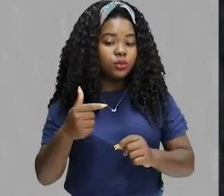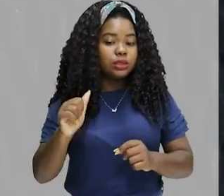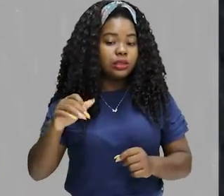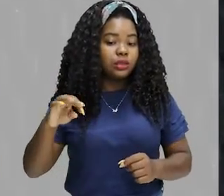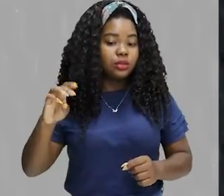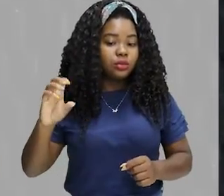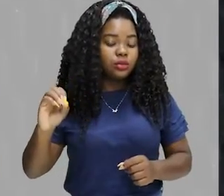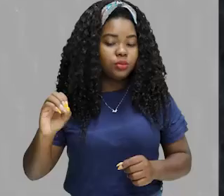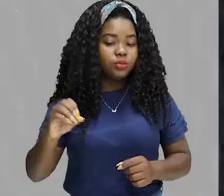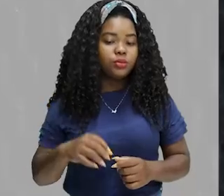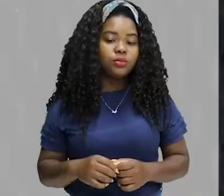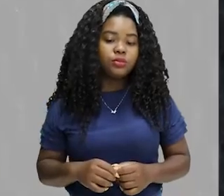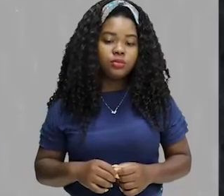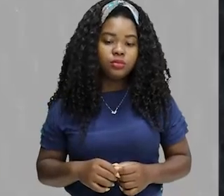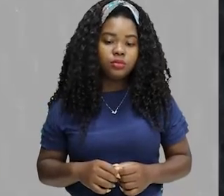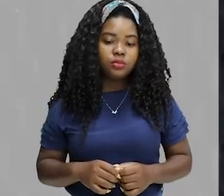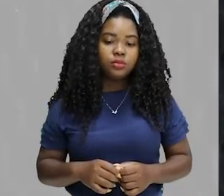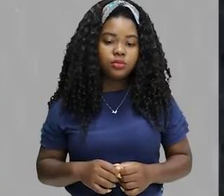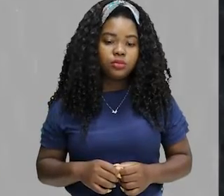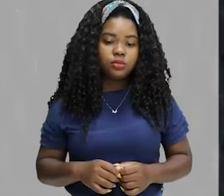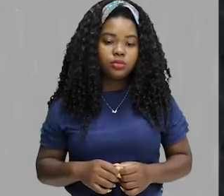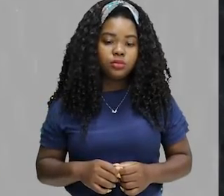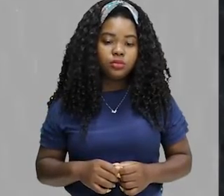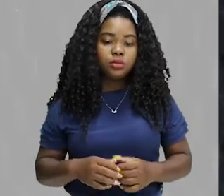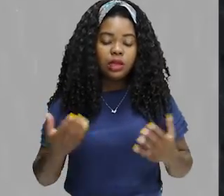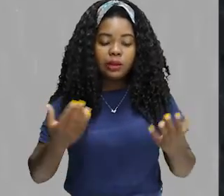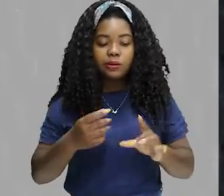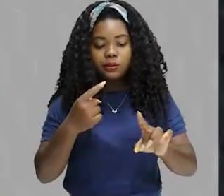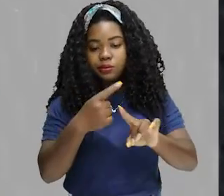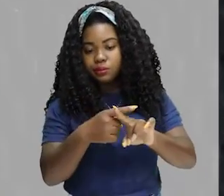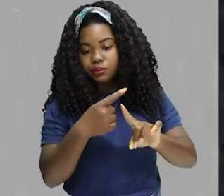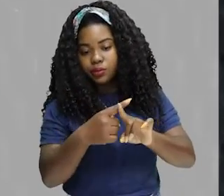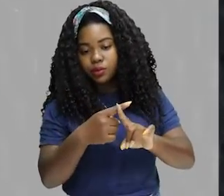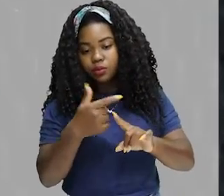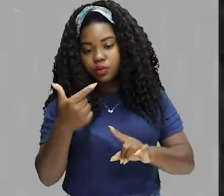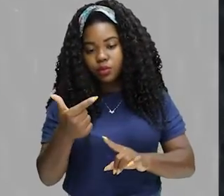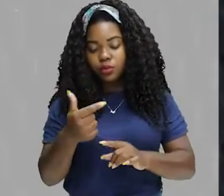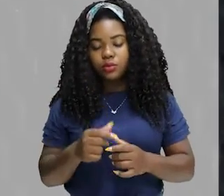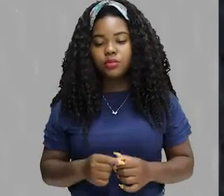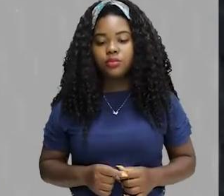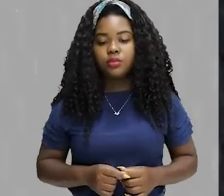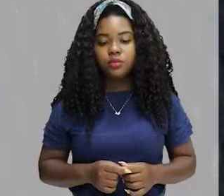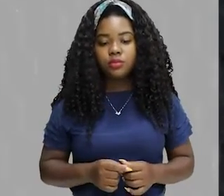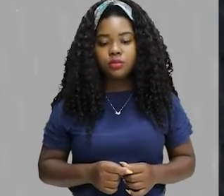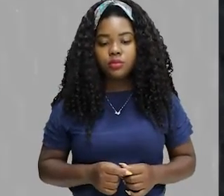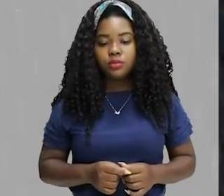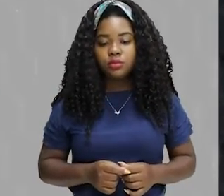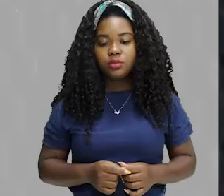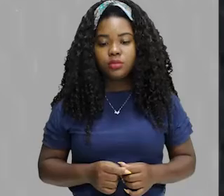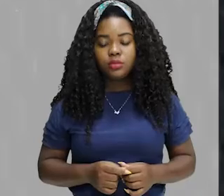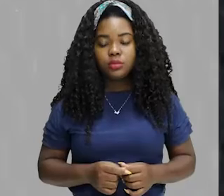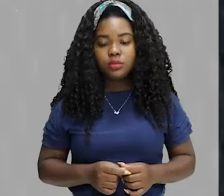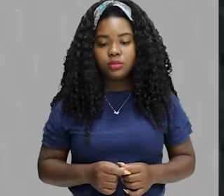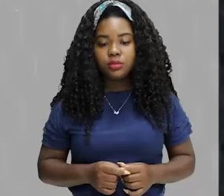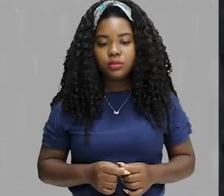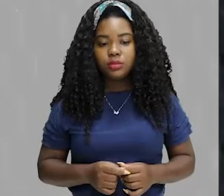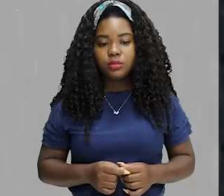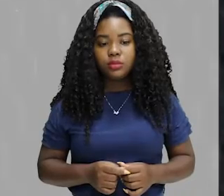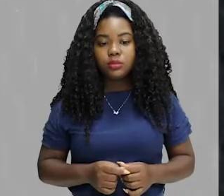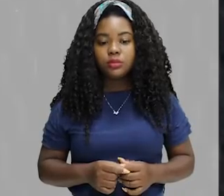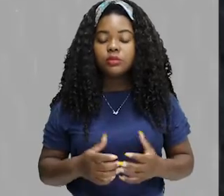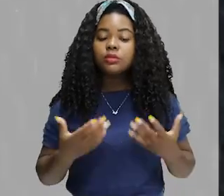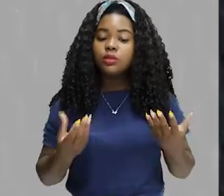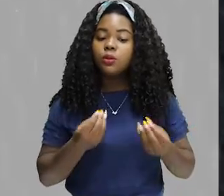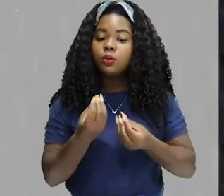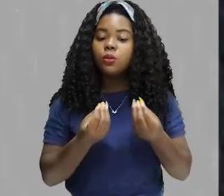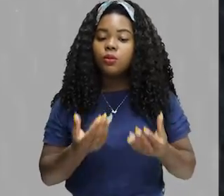oxigênio. Para termos 4, eu vou multiplicar por 2. Então, 2O2. Turma, ficou assim,